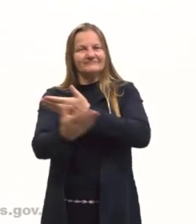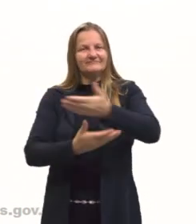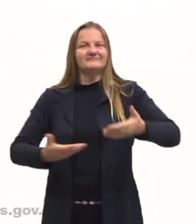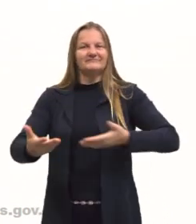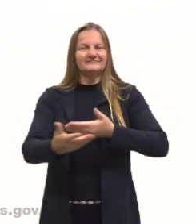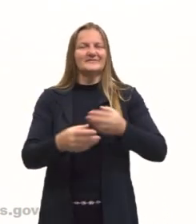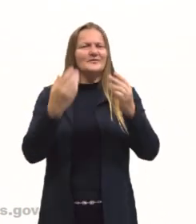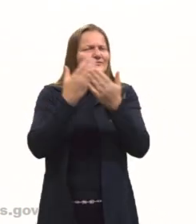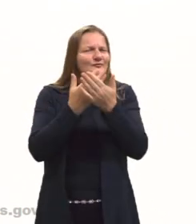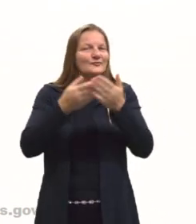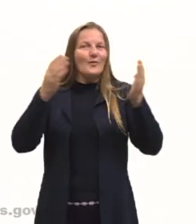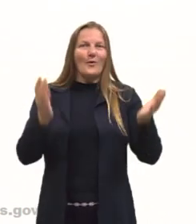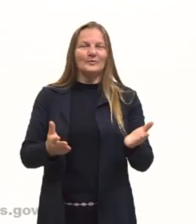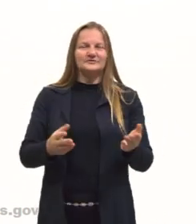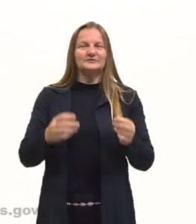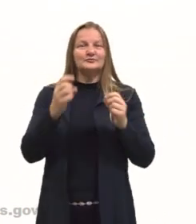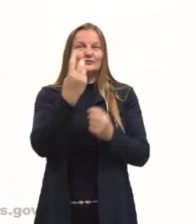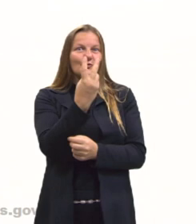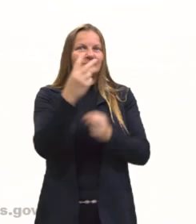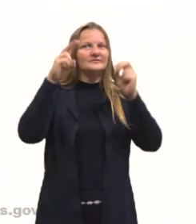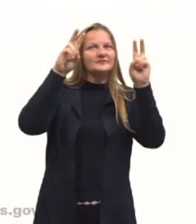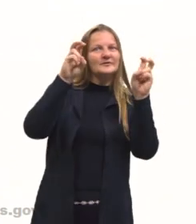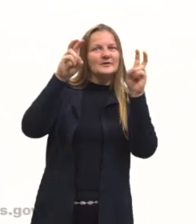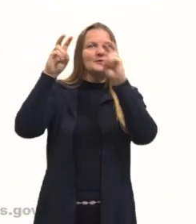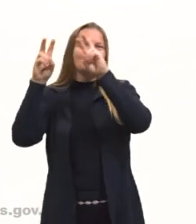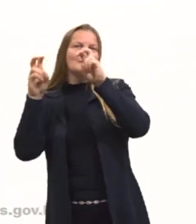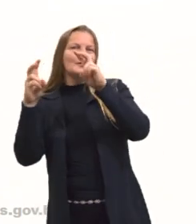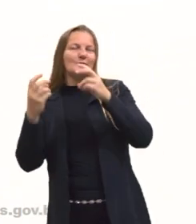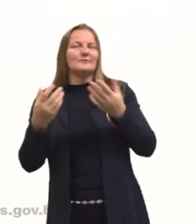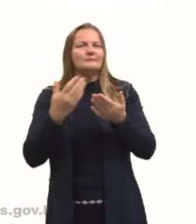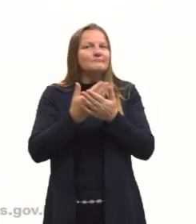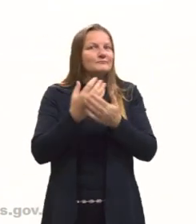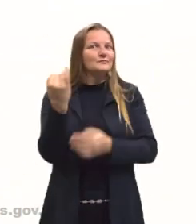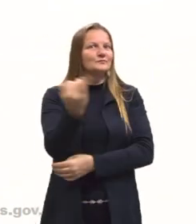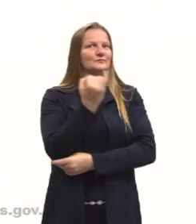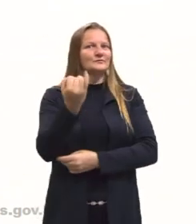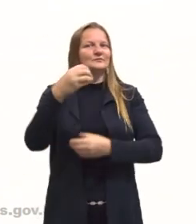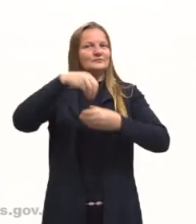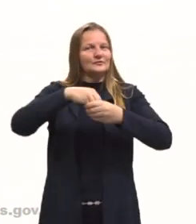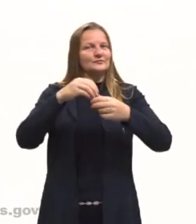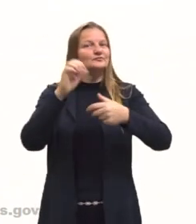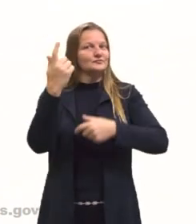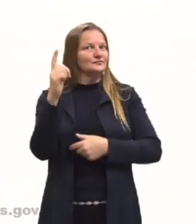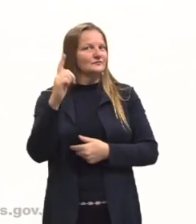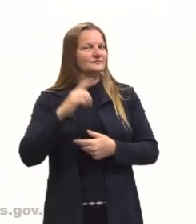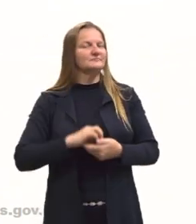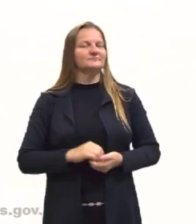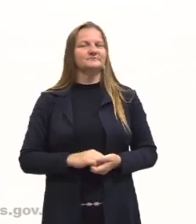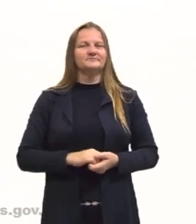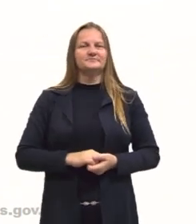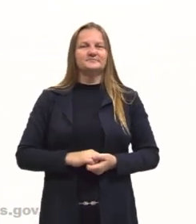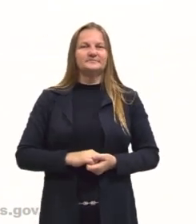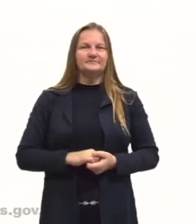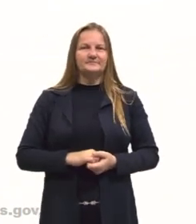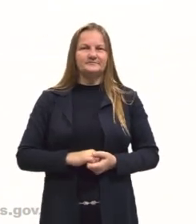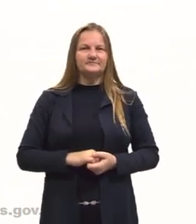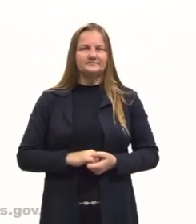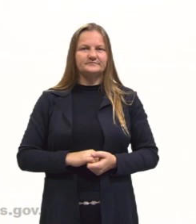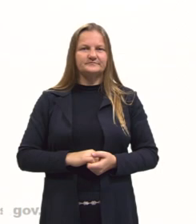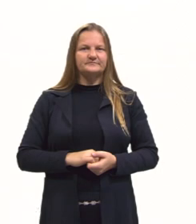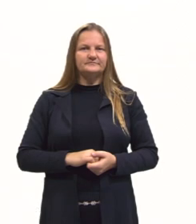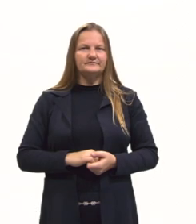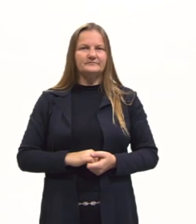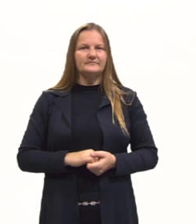emigrações são são são dois temas aí bem relevantes dentro da nossa prova de Geografia dentro da nossa prova de